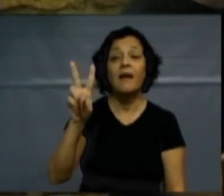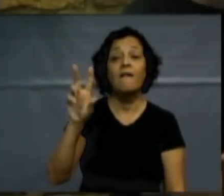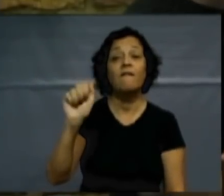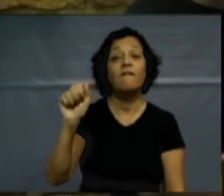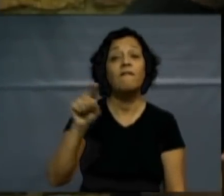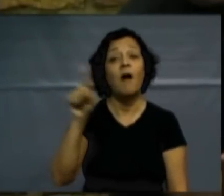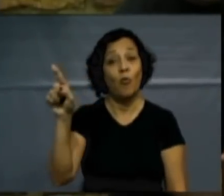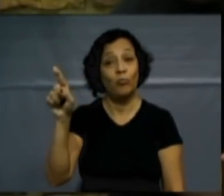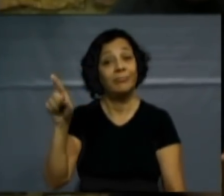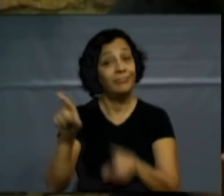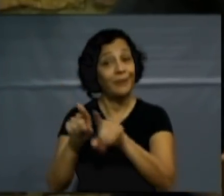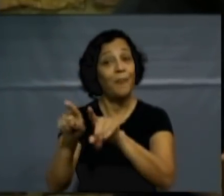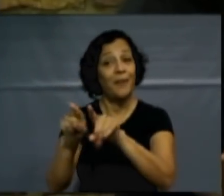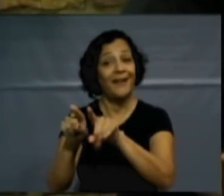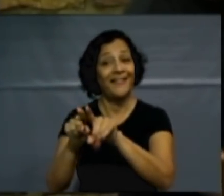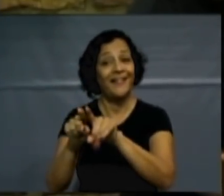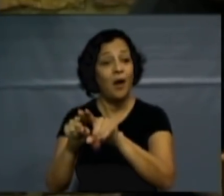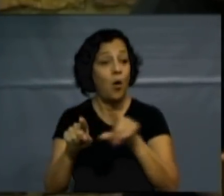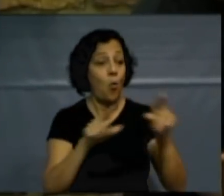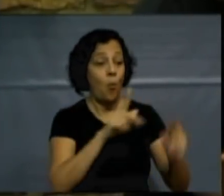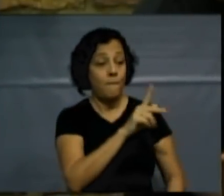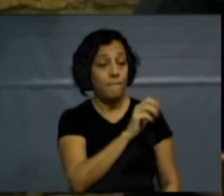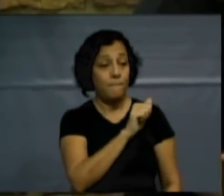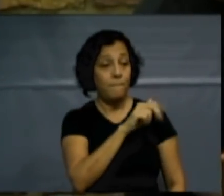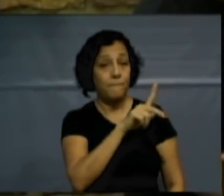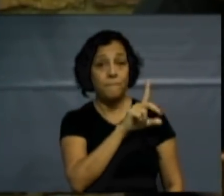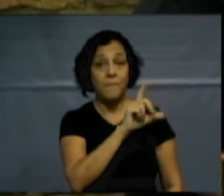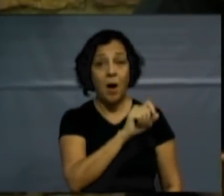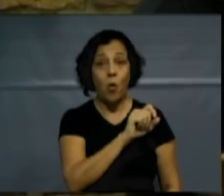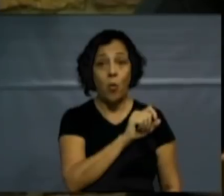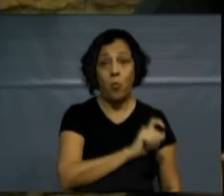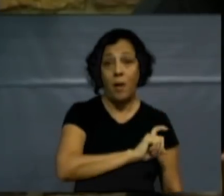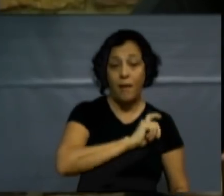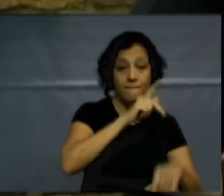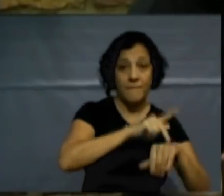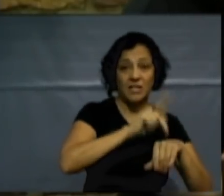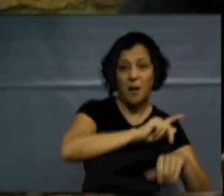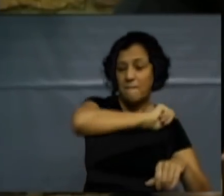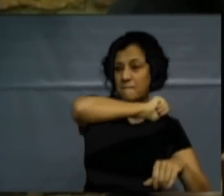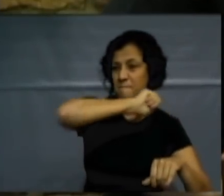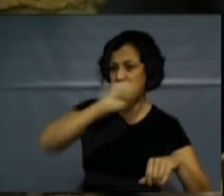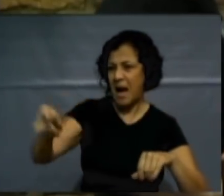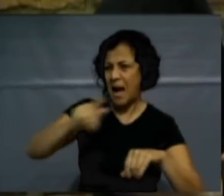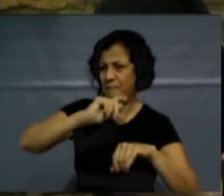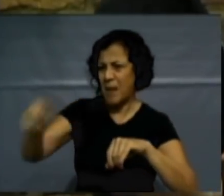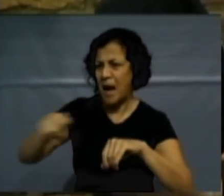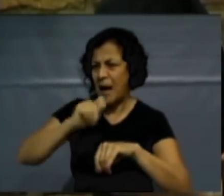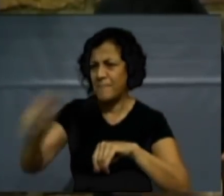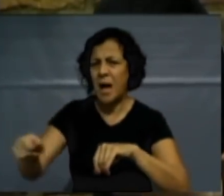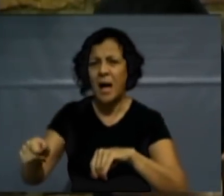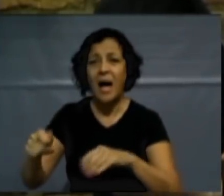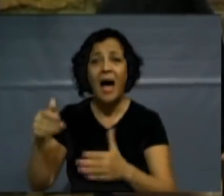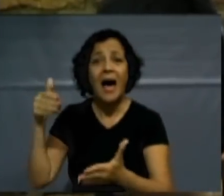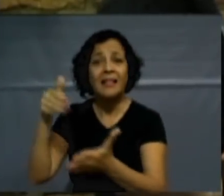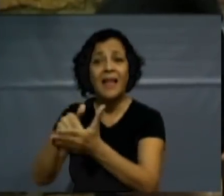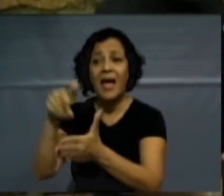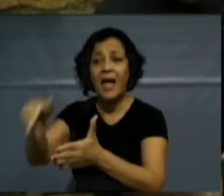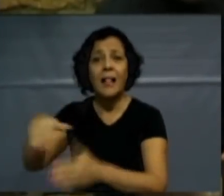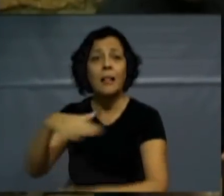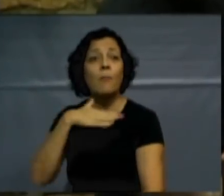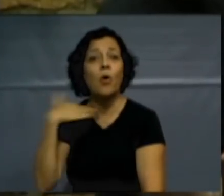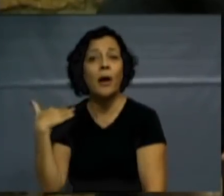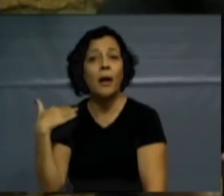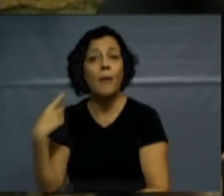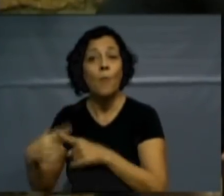Saulo, enquanto era Saulo, o apedreja até a morte, porque Estevão era